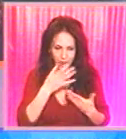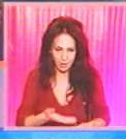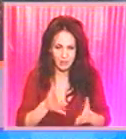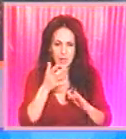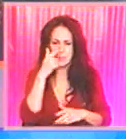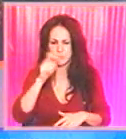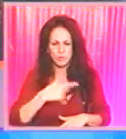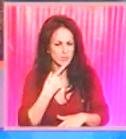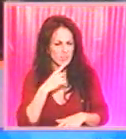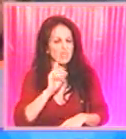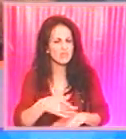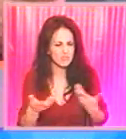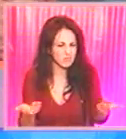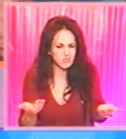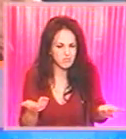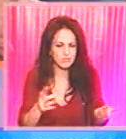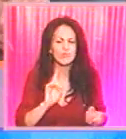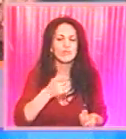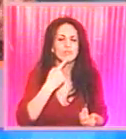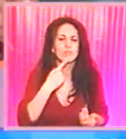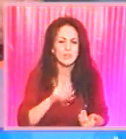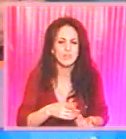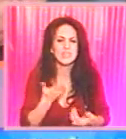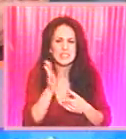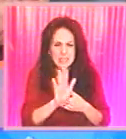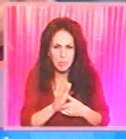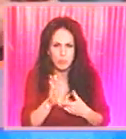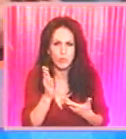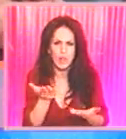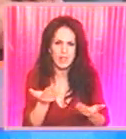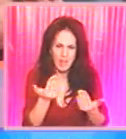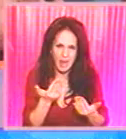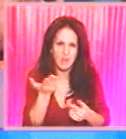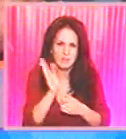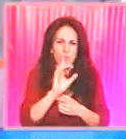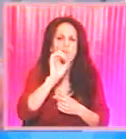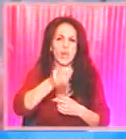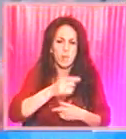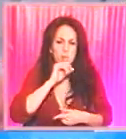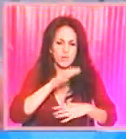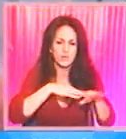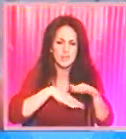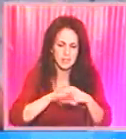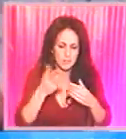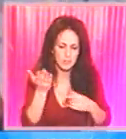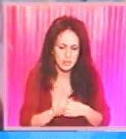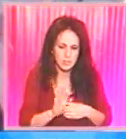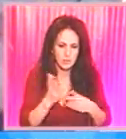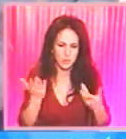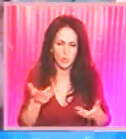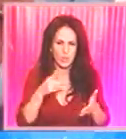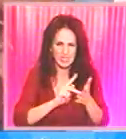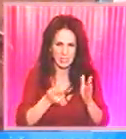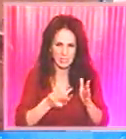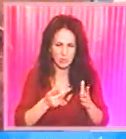biometria, hoje... as pessoas podem não perceber muito bem o que é. É dando exemplos práticos, David, o que é que se pode fazer então... com esta